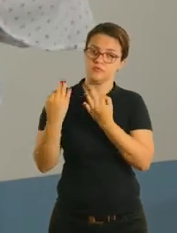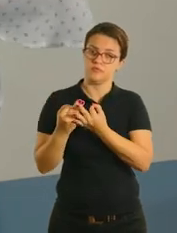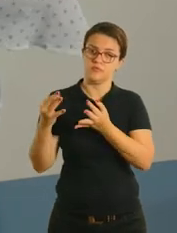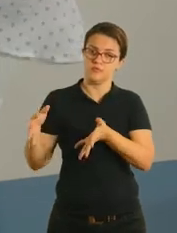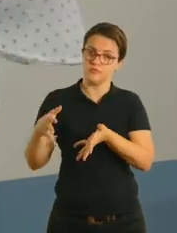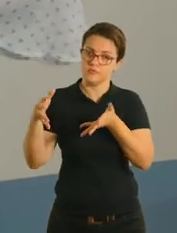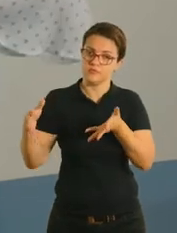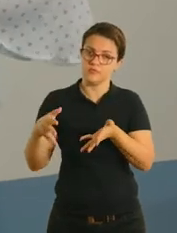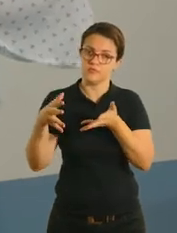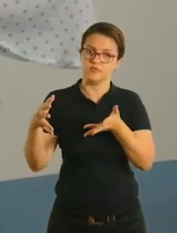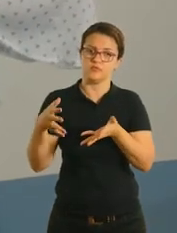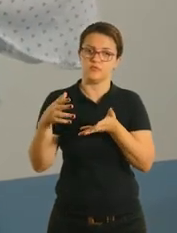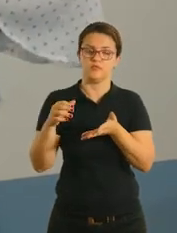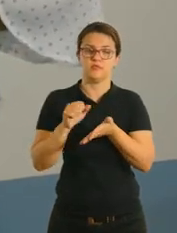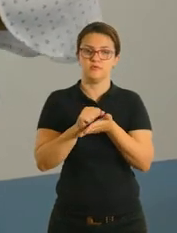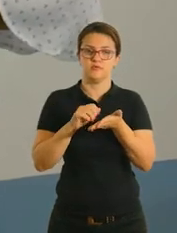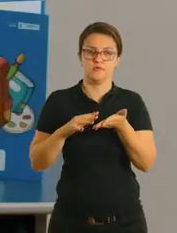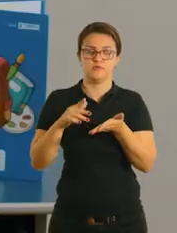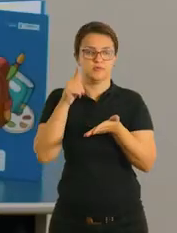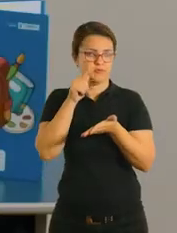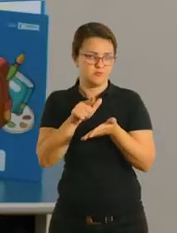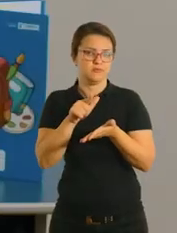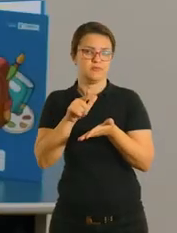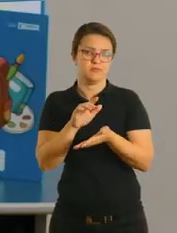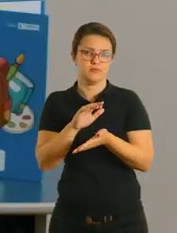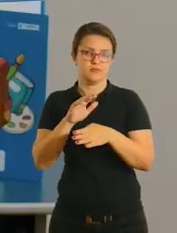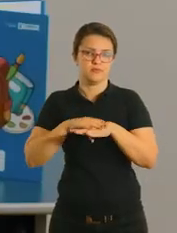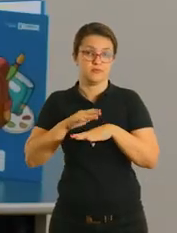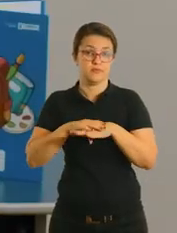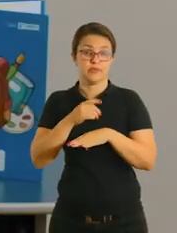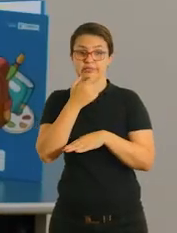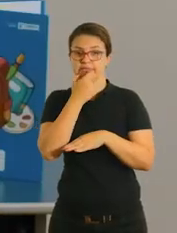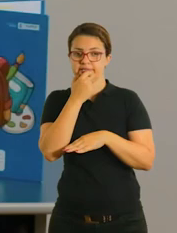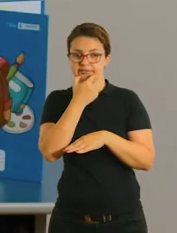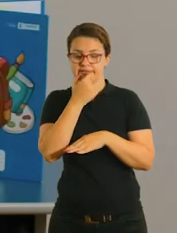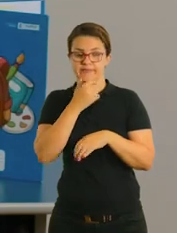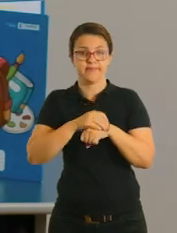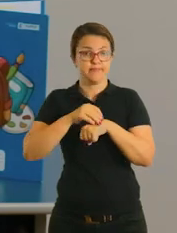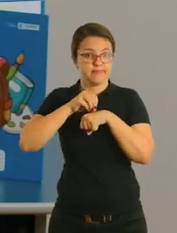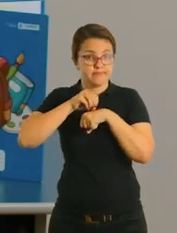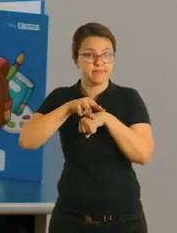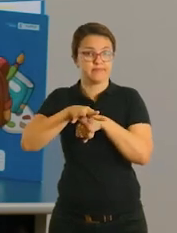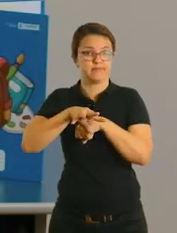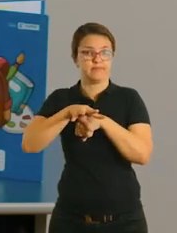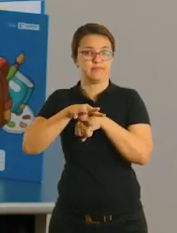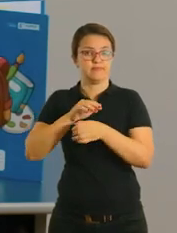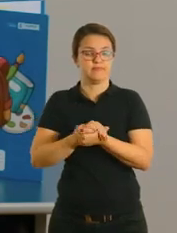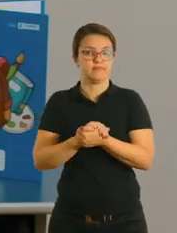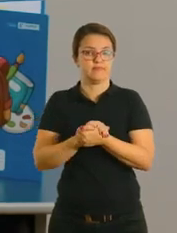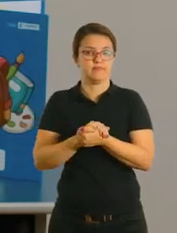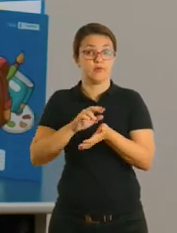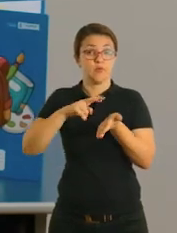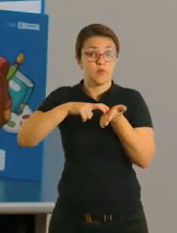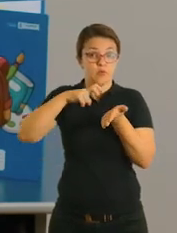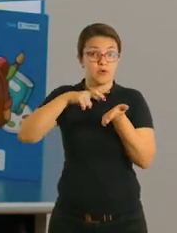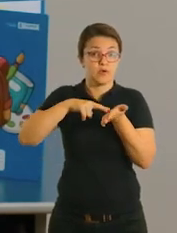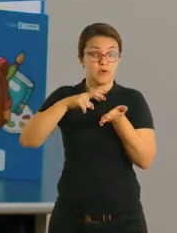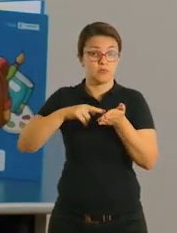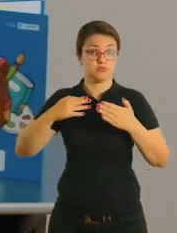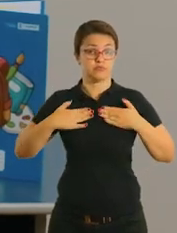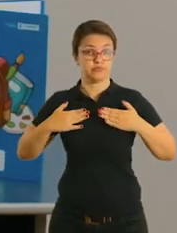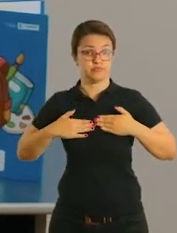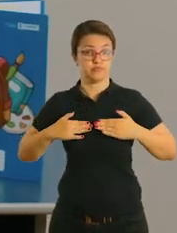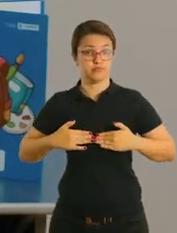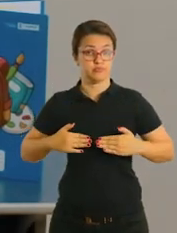a tarefa que a professora está sugerindo. Aqui em inglês, a professora sugere, né, um vocabulário das partes